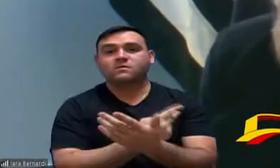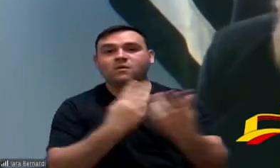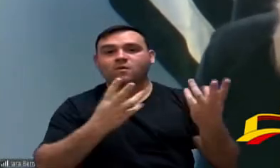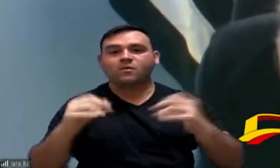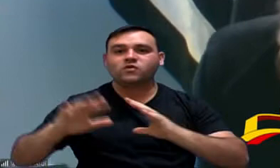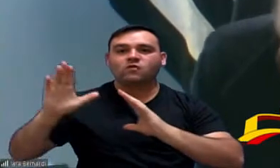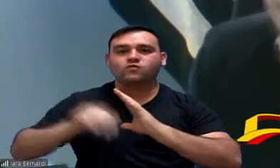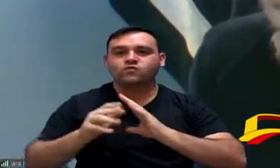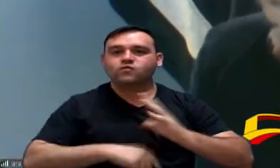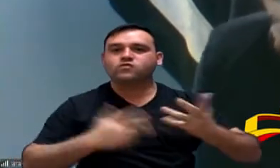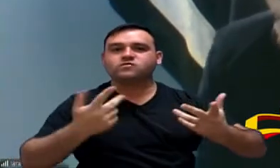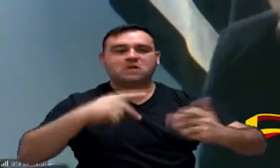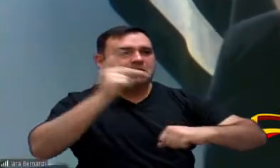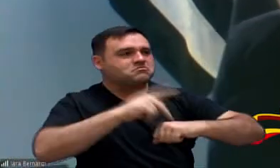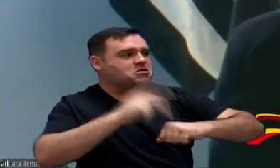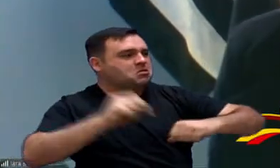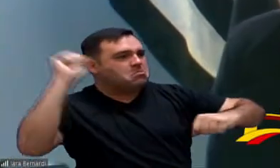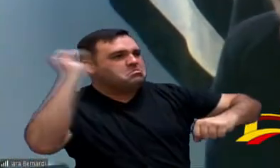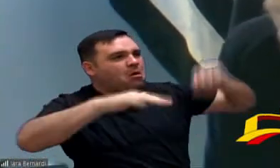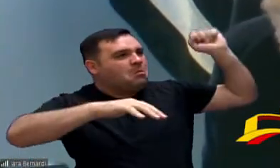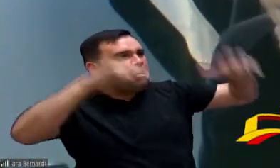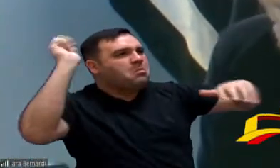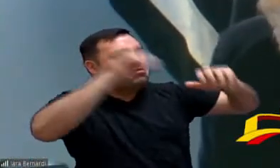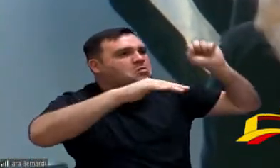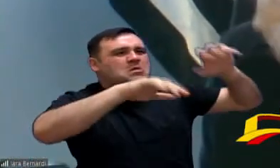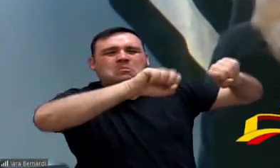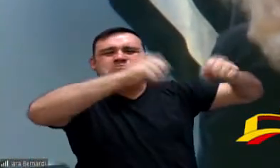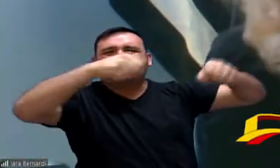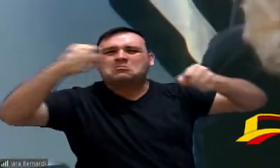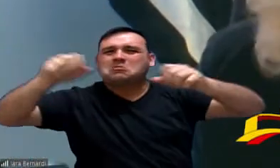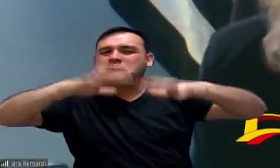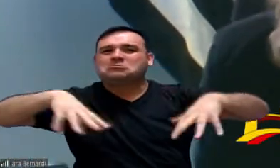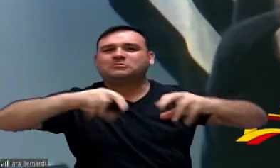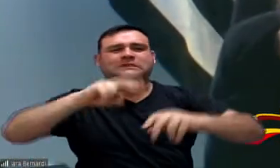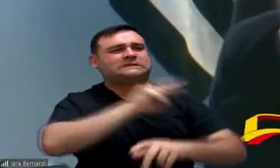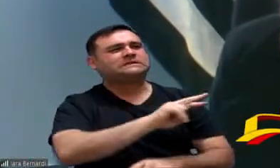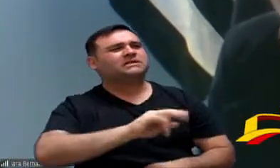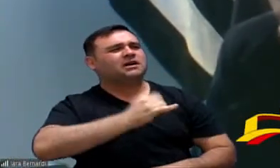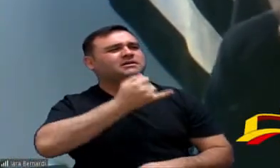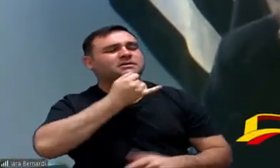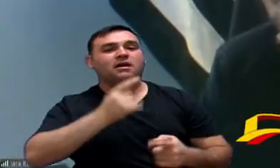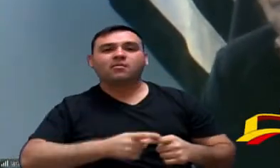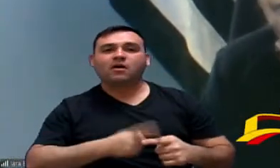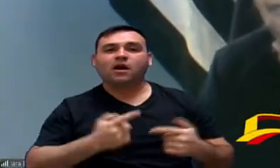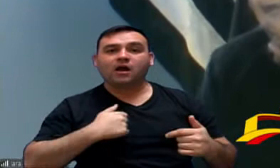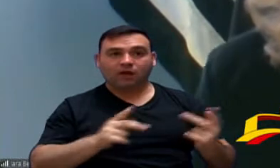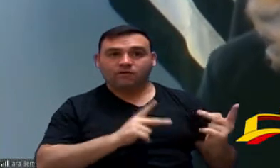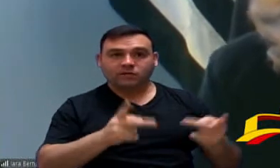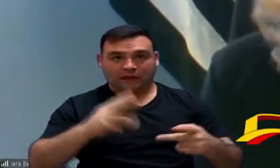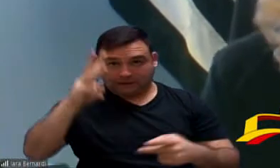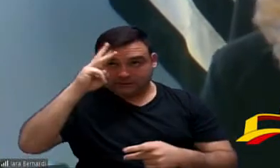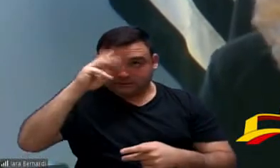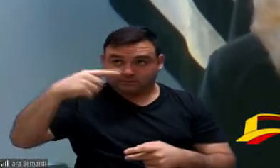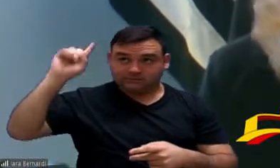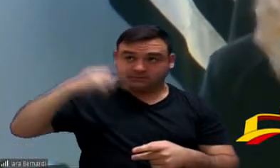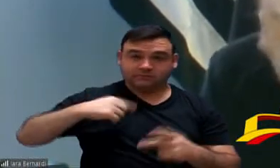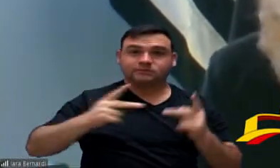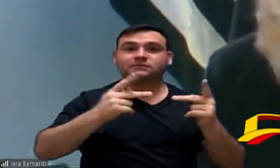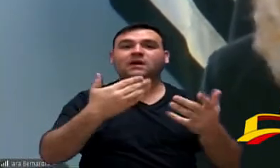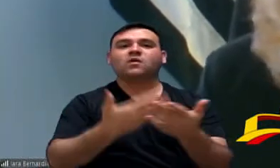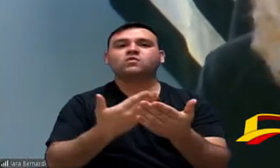depredação nas escolas municipais. Muito triste, ainda ocorre, visitei nesta terça-feira a